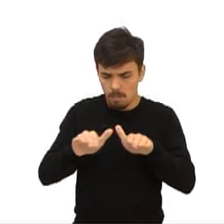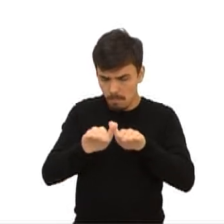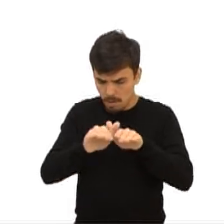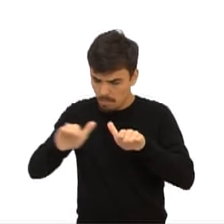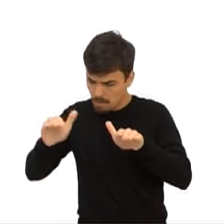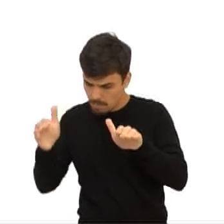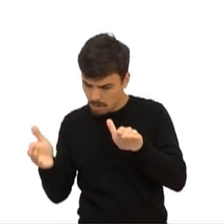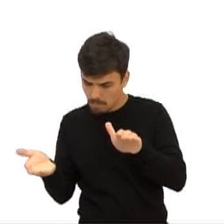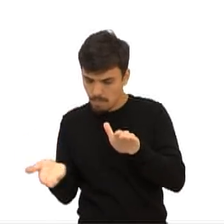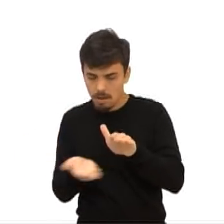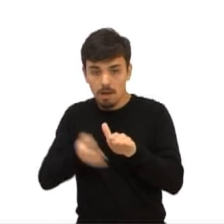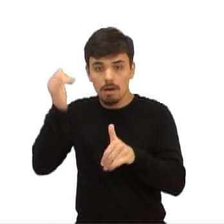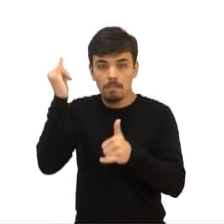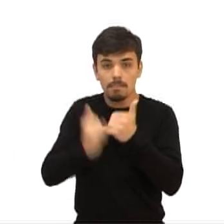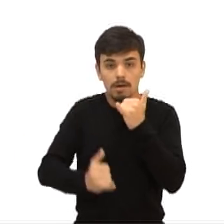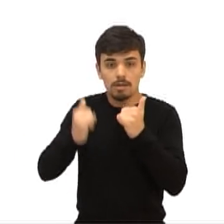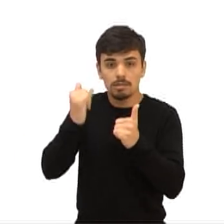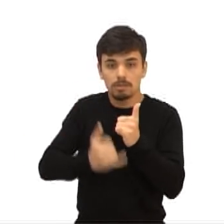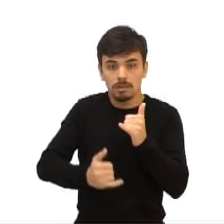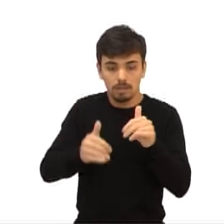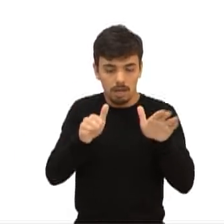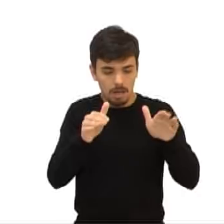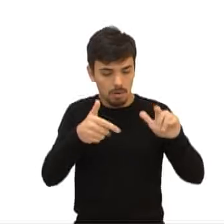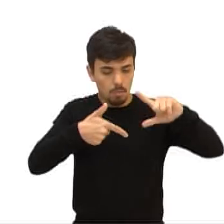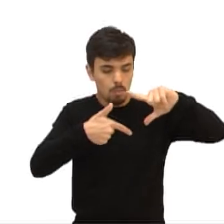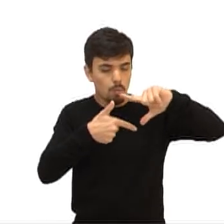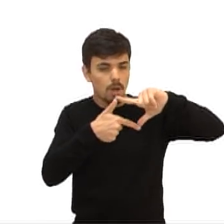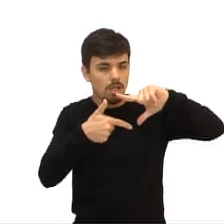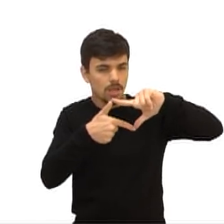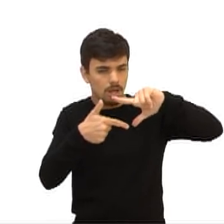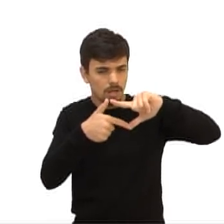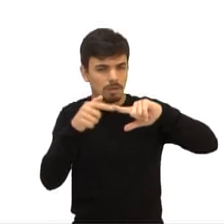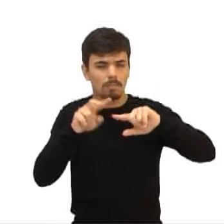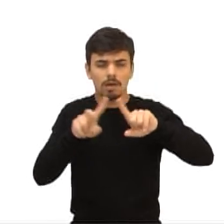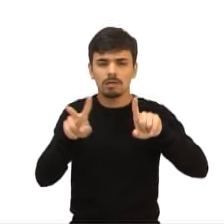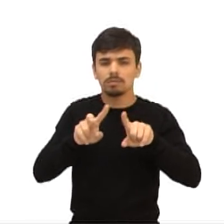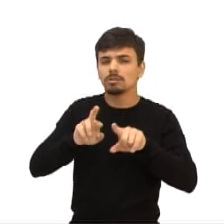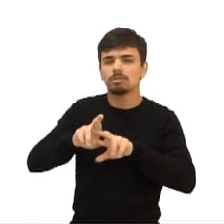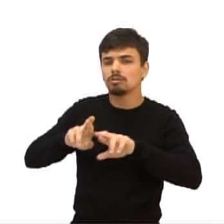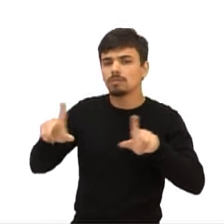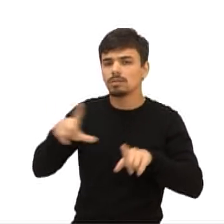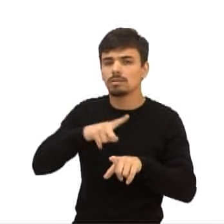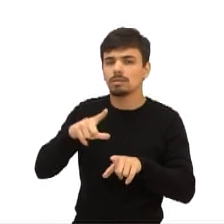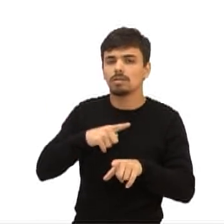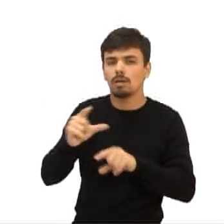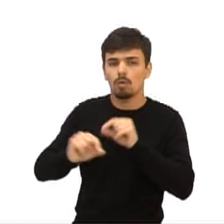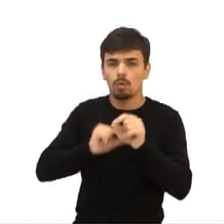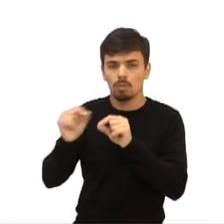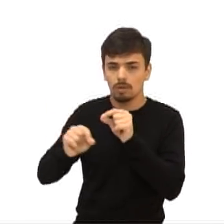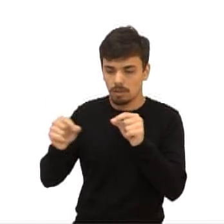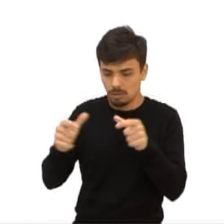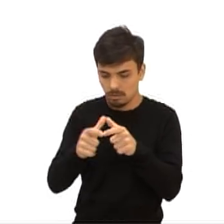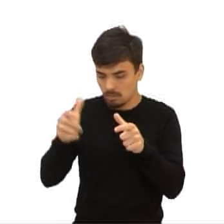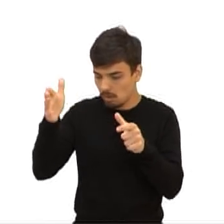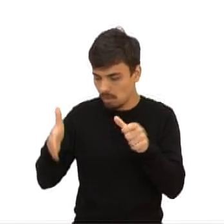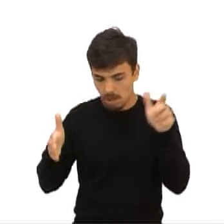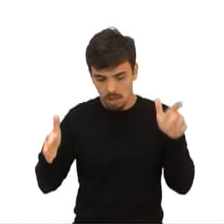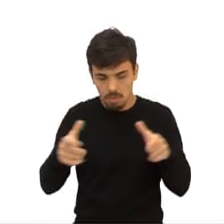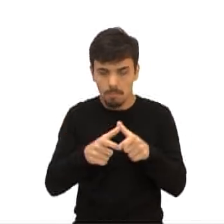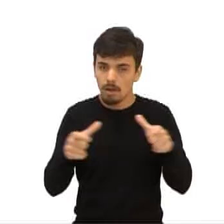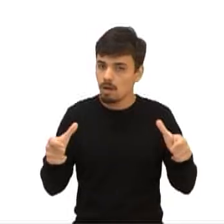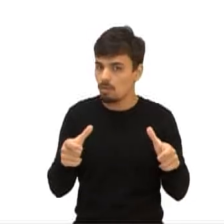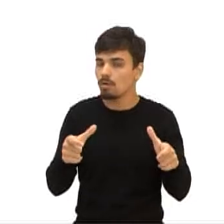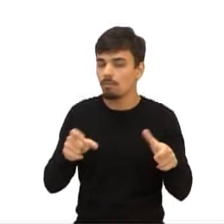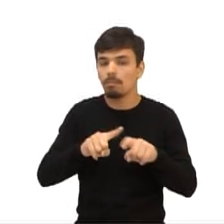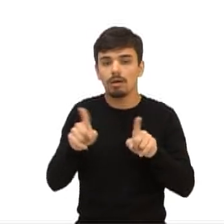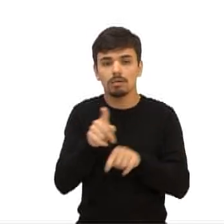muito parecida com a do cubo. A diferença é que ela tem lados um pouco maiores, mas a prof